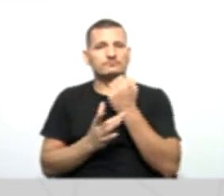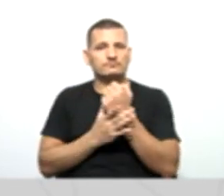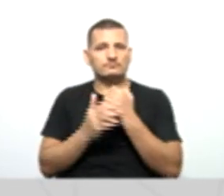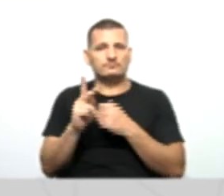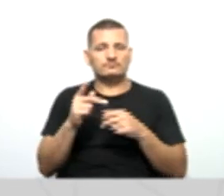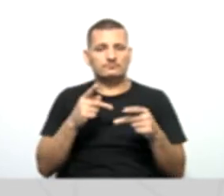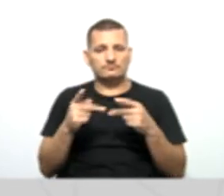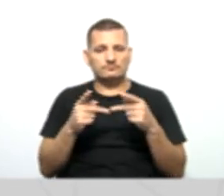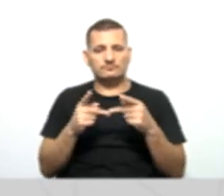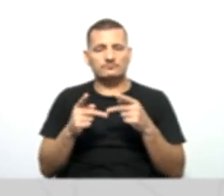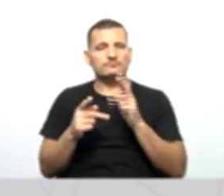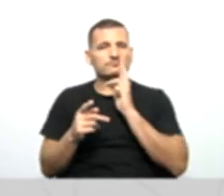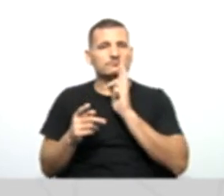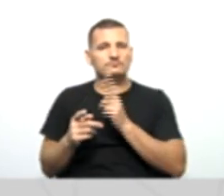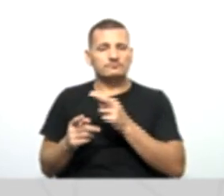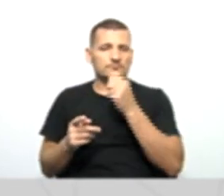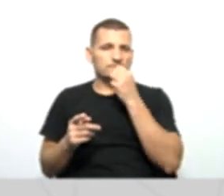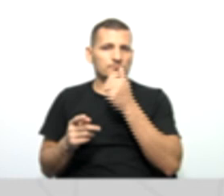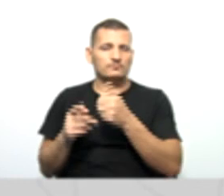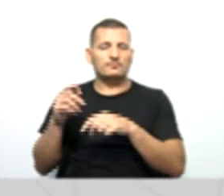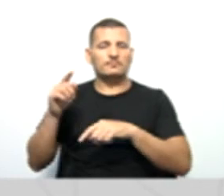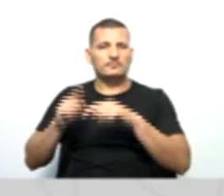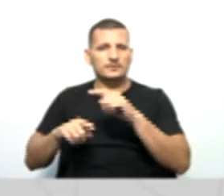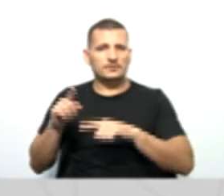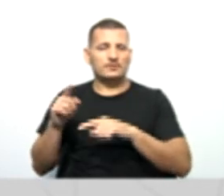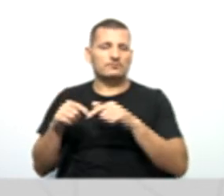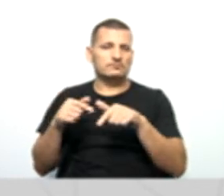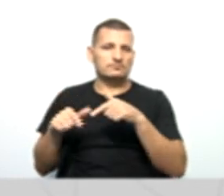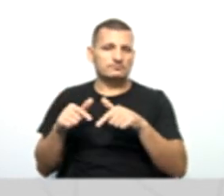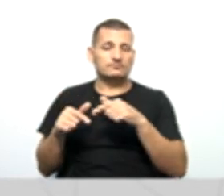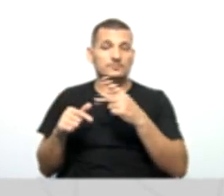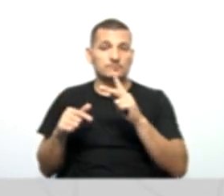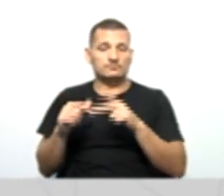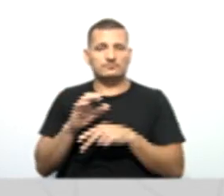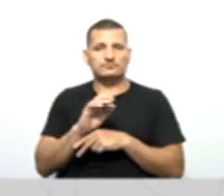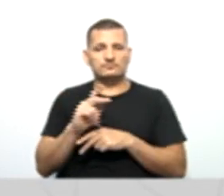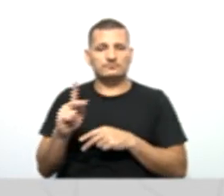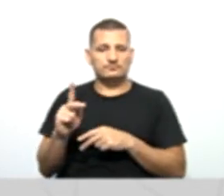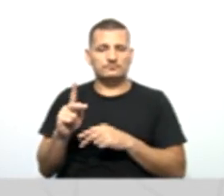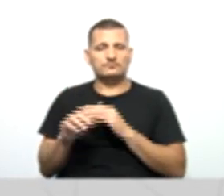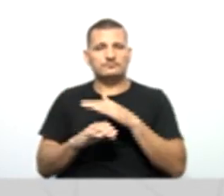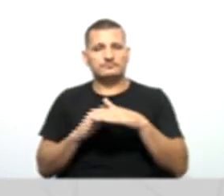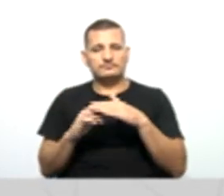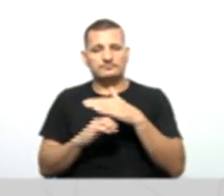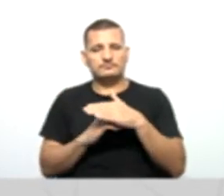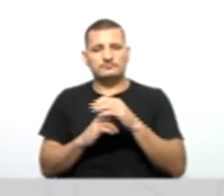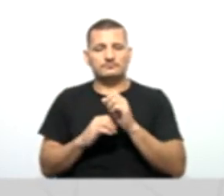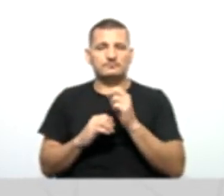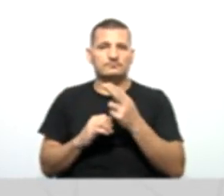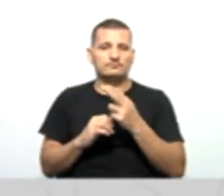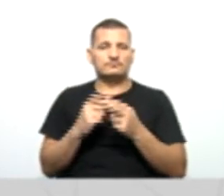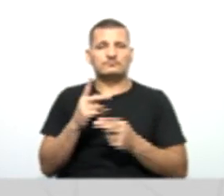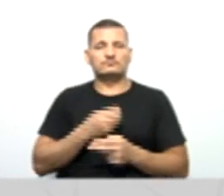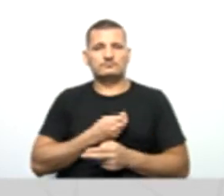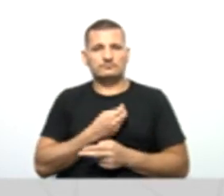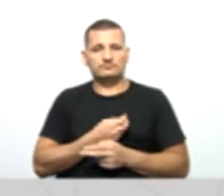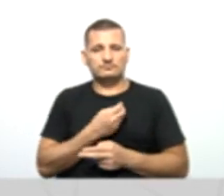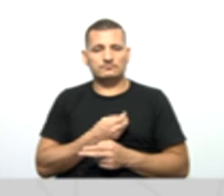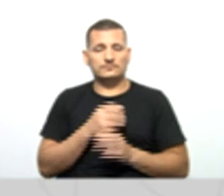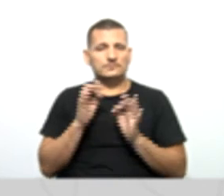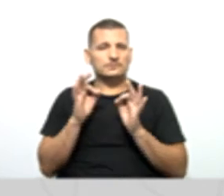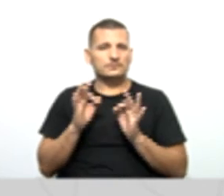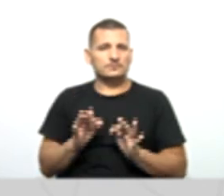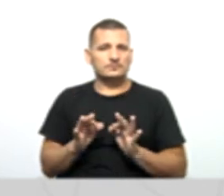seu projeto resulte em bons produtos e serviços para a sua cooperativa, empresa ou até mesmo para a sua vida. E é certo